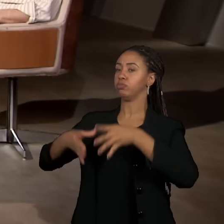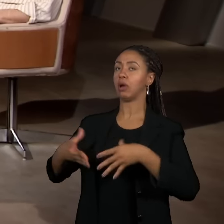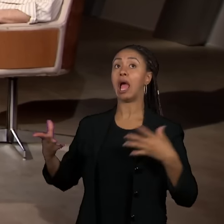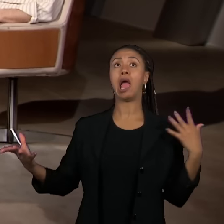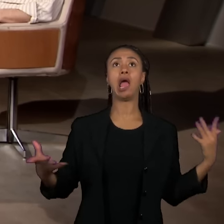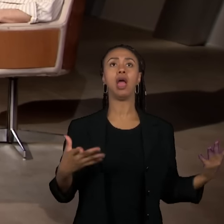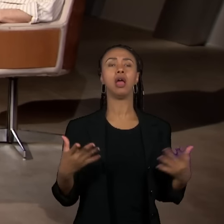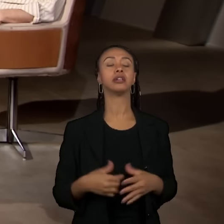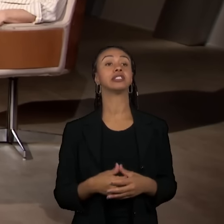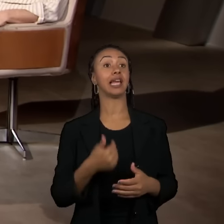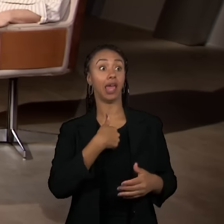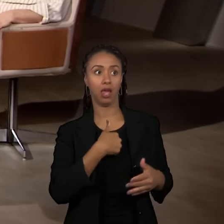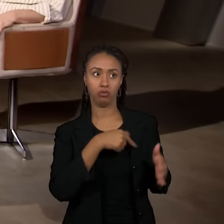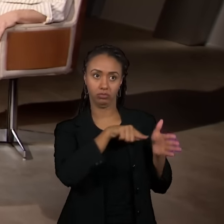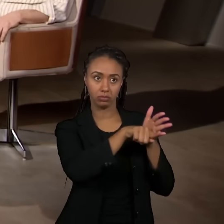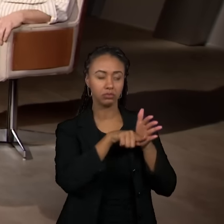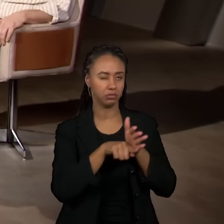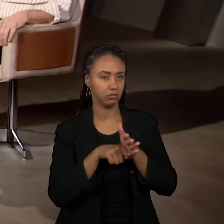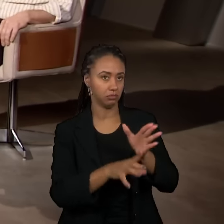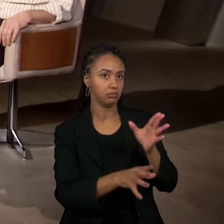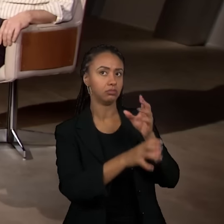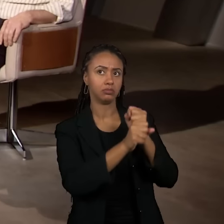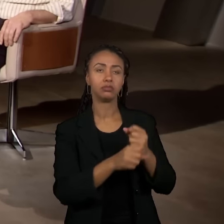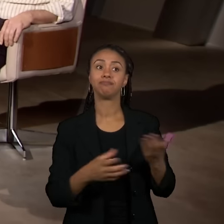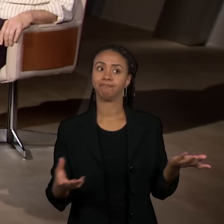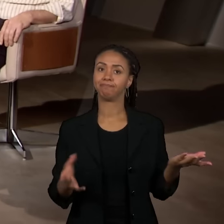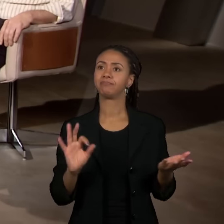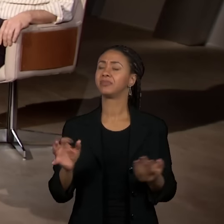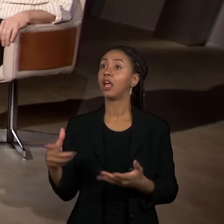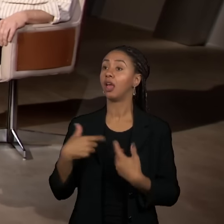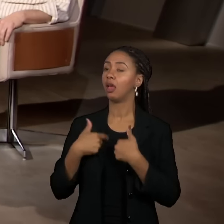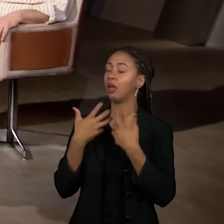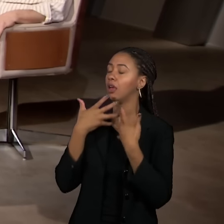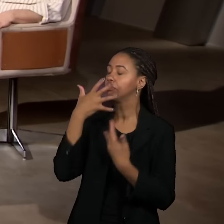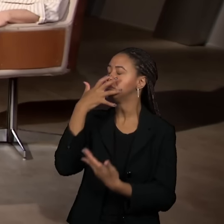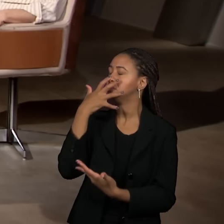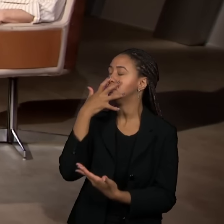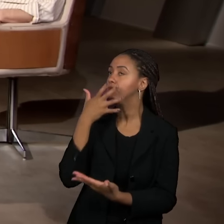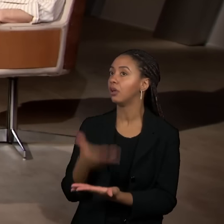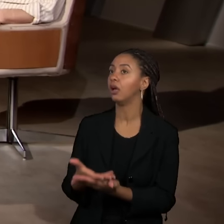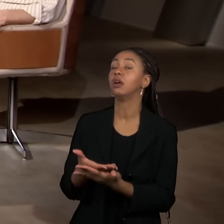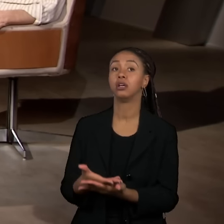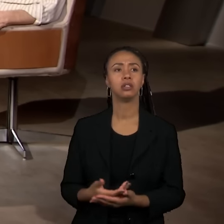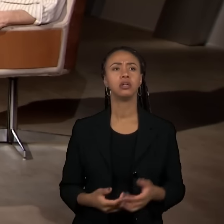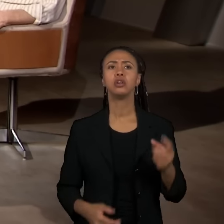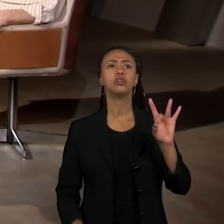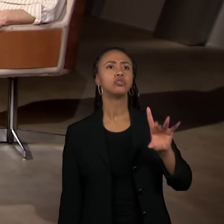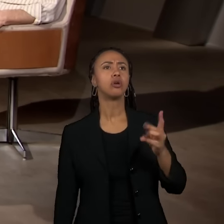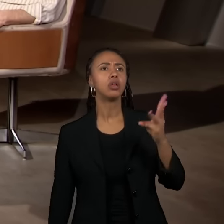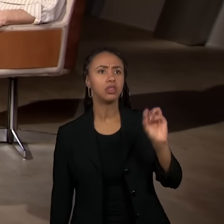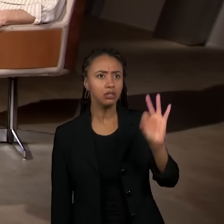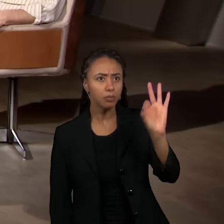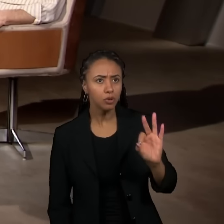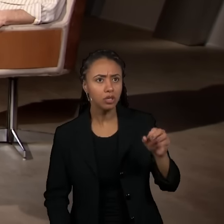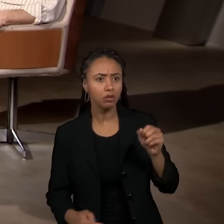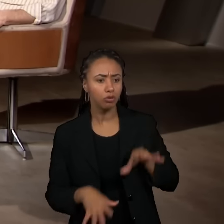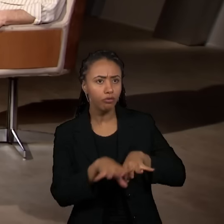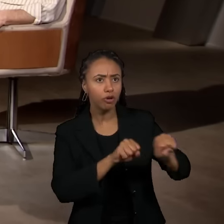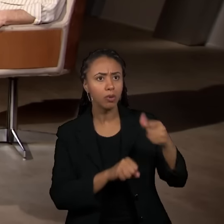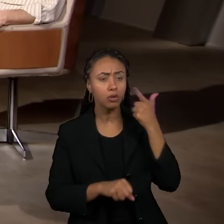levantando Valente e são estarrecedores é algo como 30% se fal é uma empresa estaria